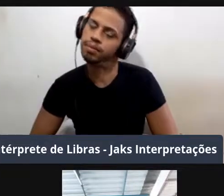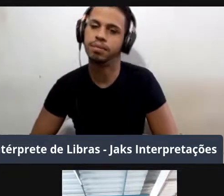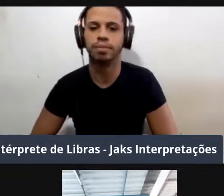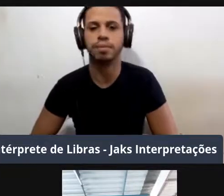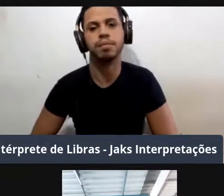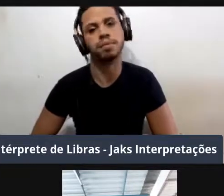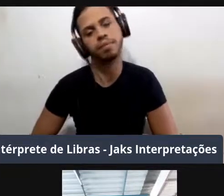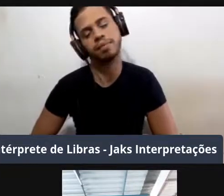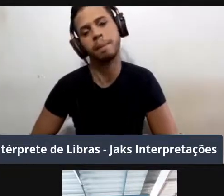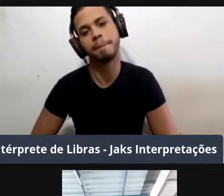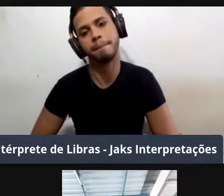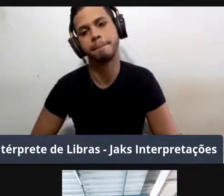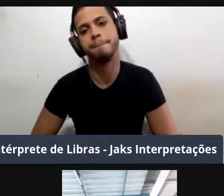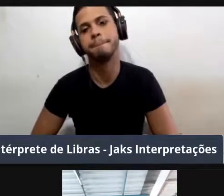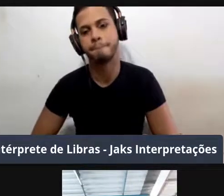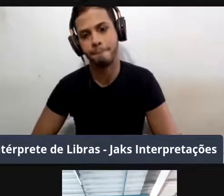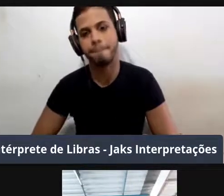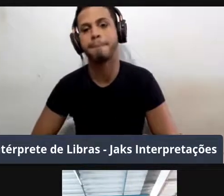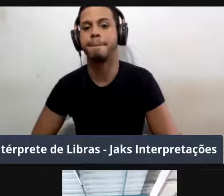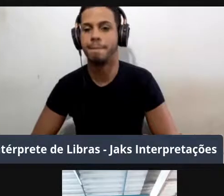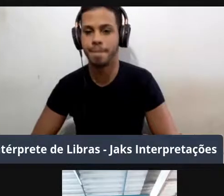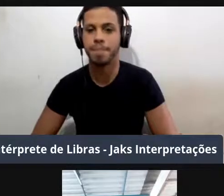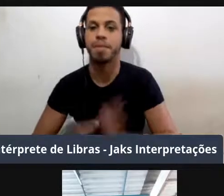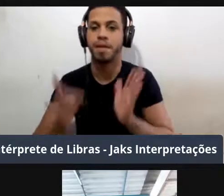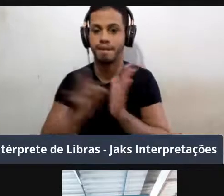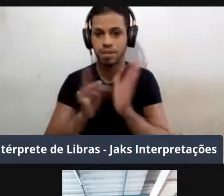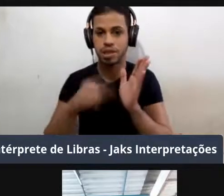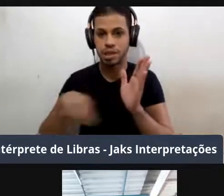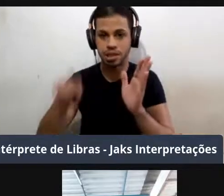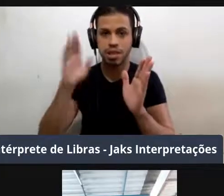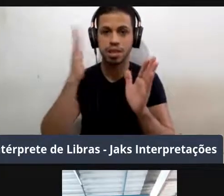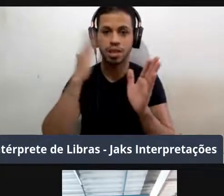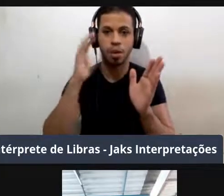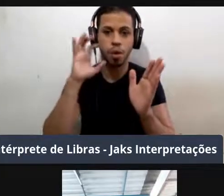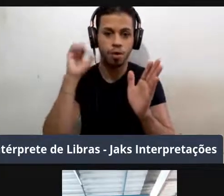É, deixa eu ver se vocês estão me ouvindo.